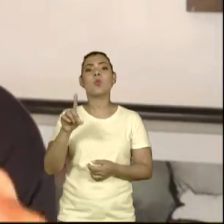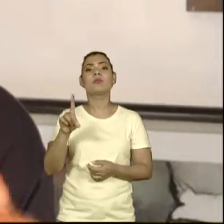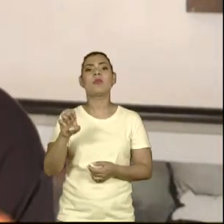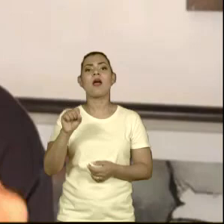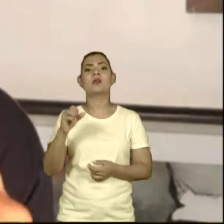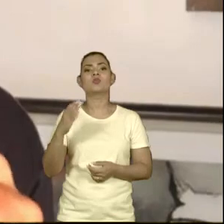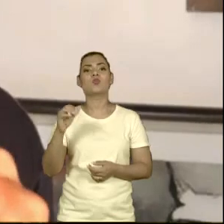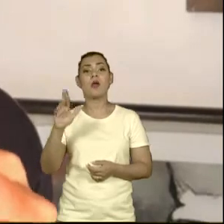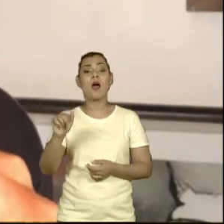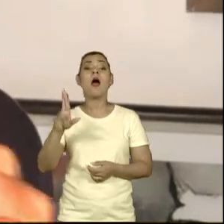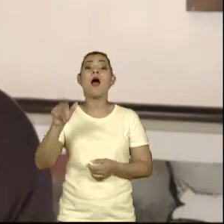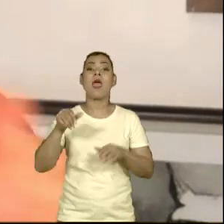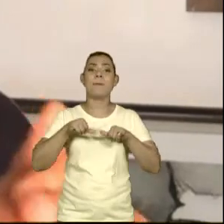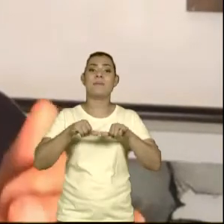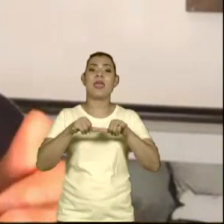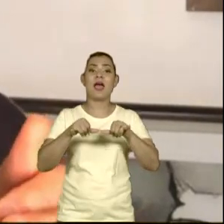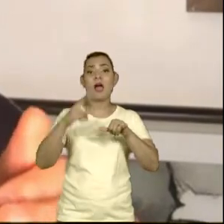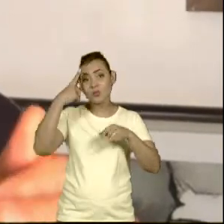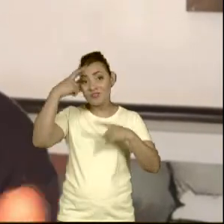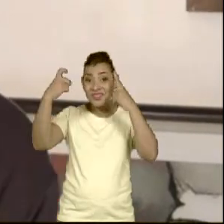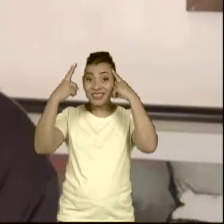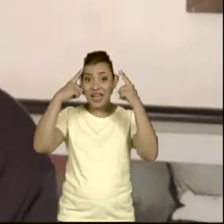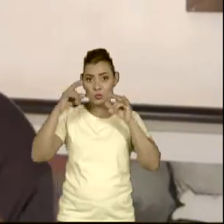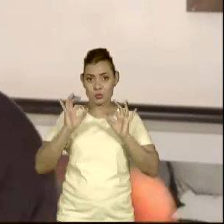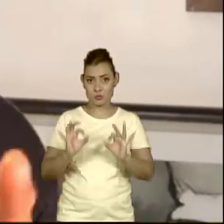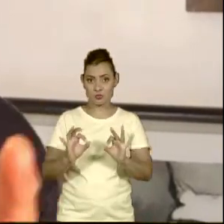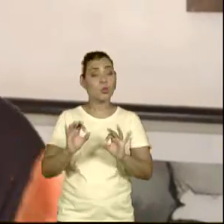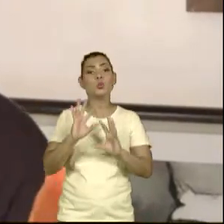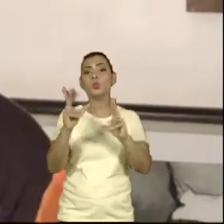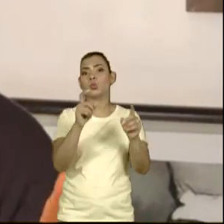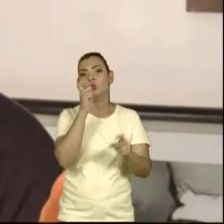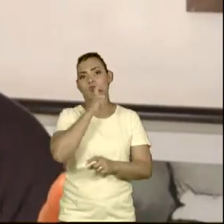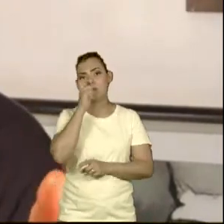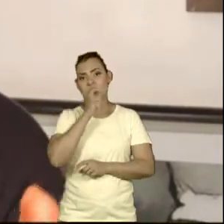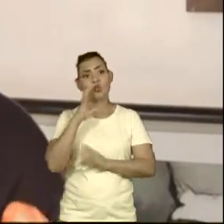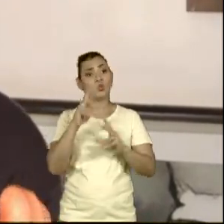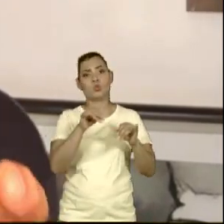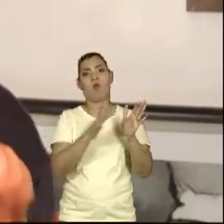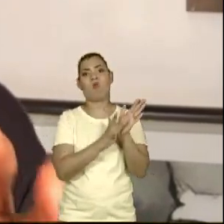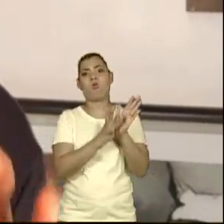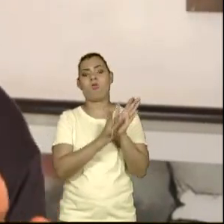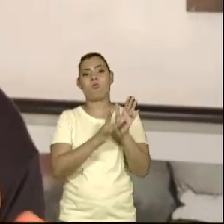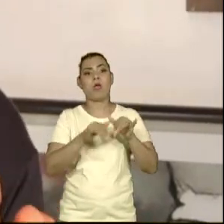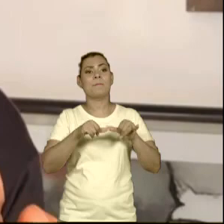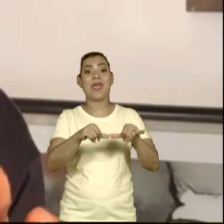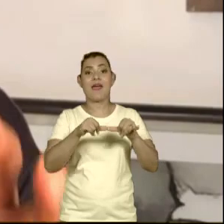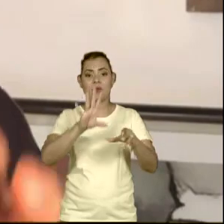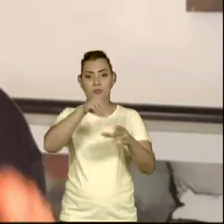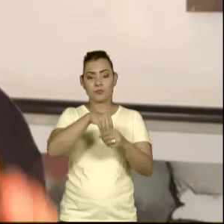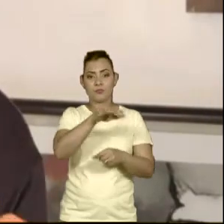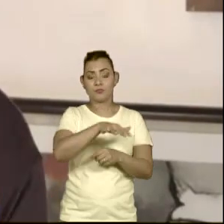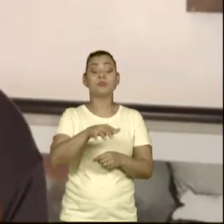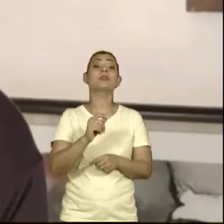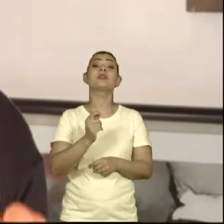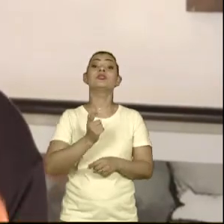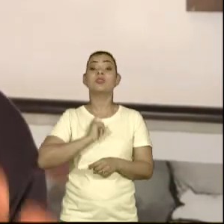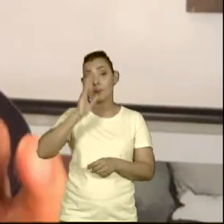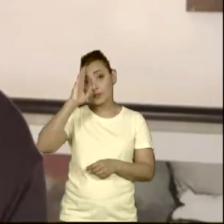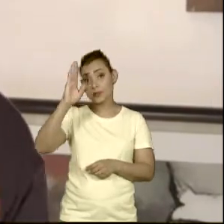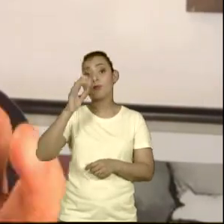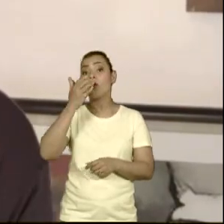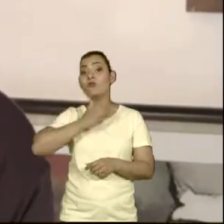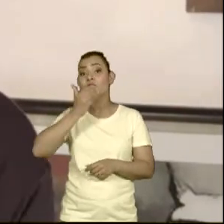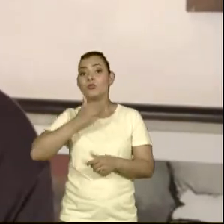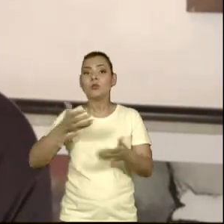aconteciam dentro de um supermercado fictício, tudo era de mentira nesse supermercado e acontecia principalmente na área